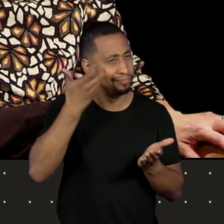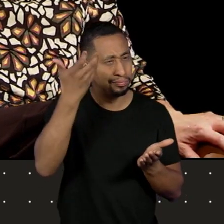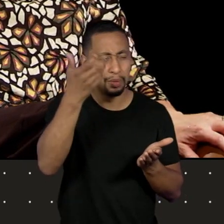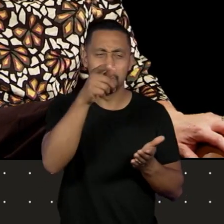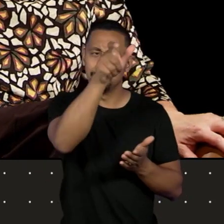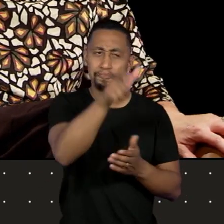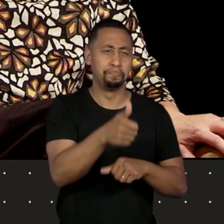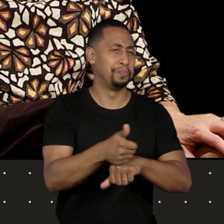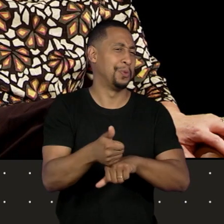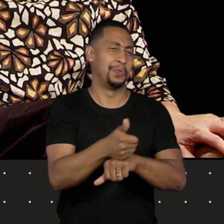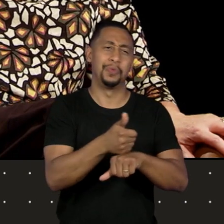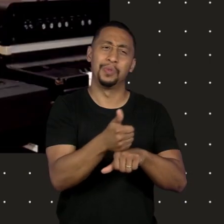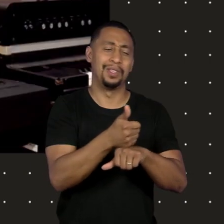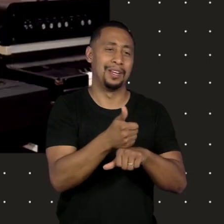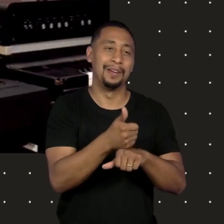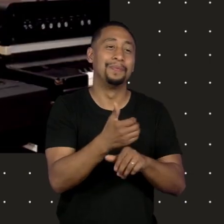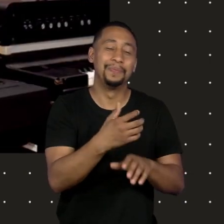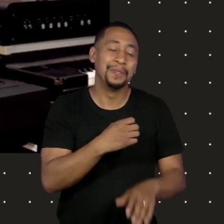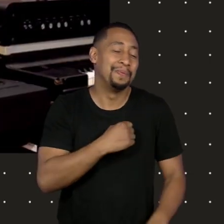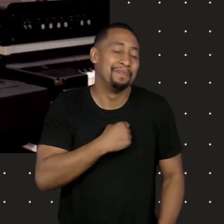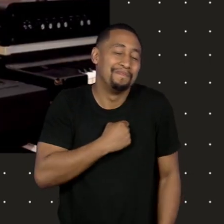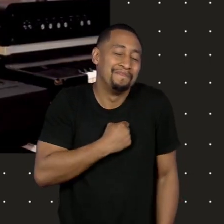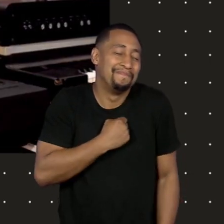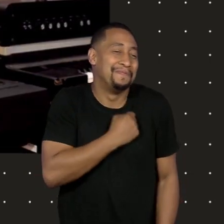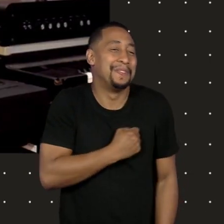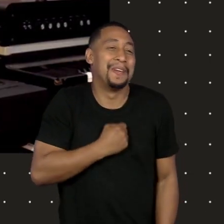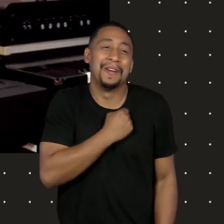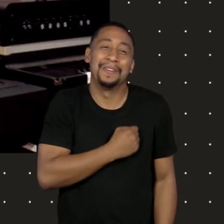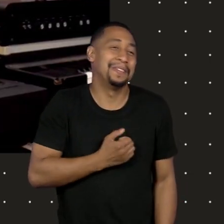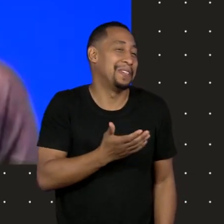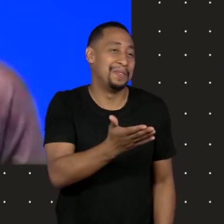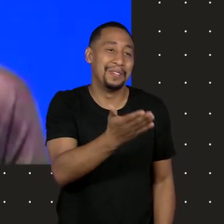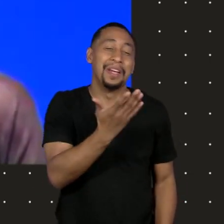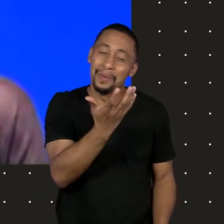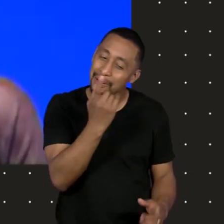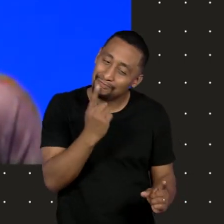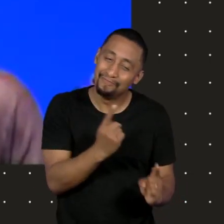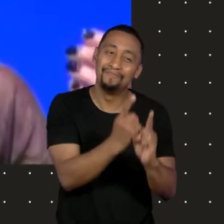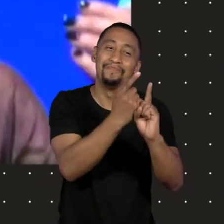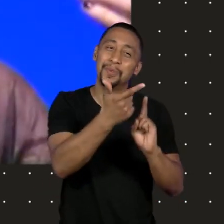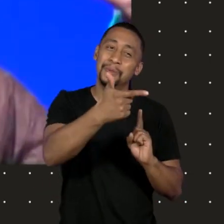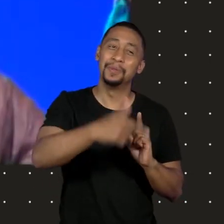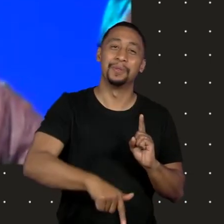E Geninha, estou morrendo de saudade do seu, quando é que a gente vai se ver?